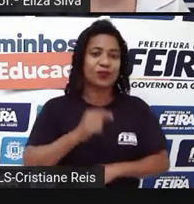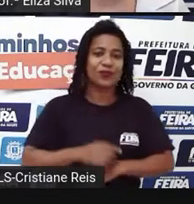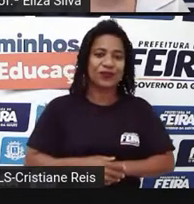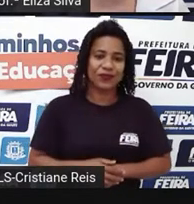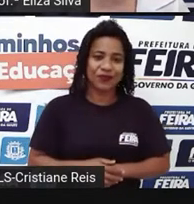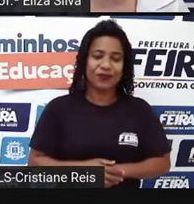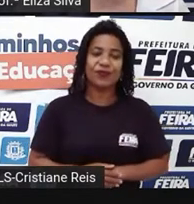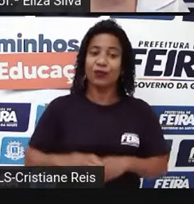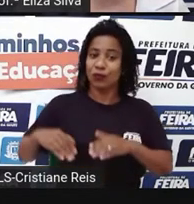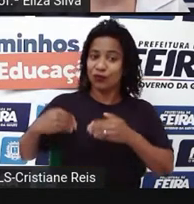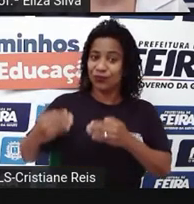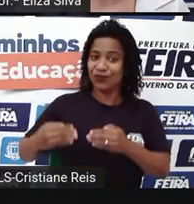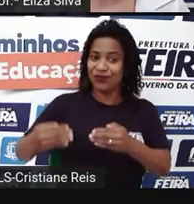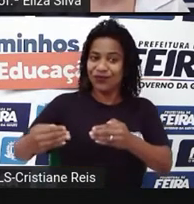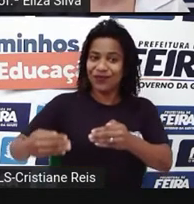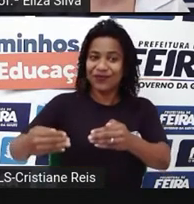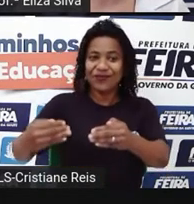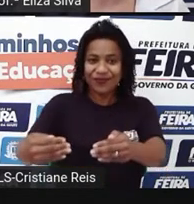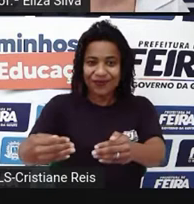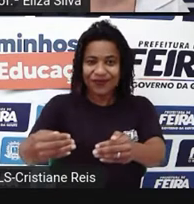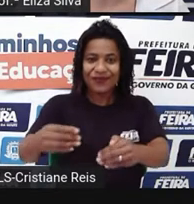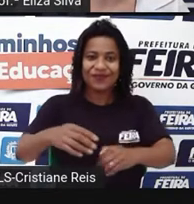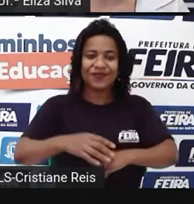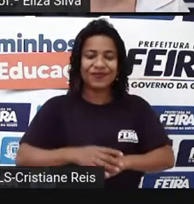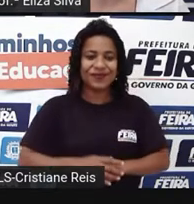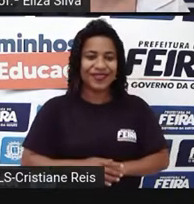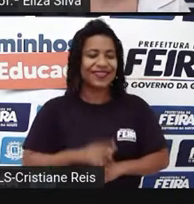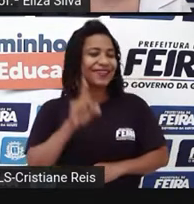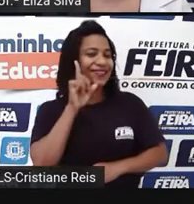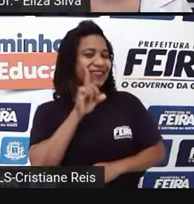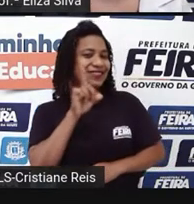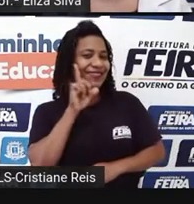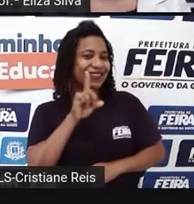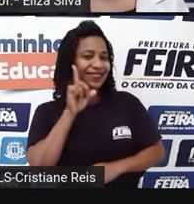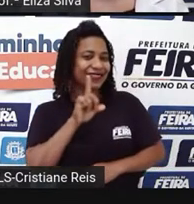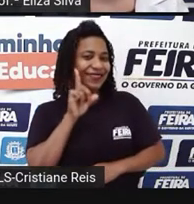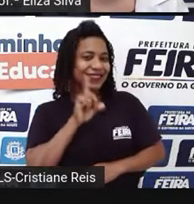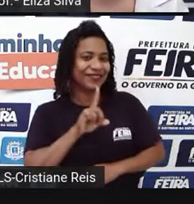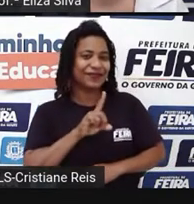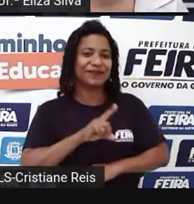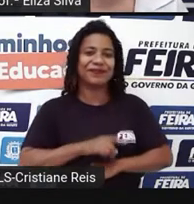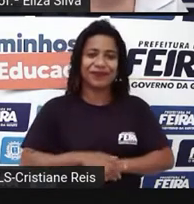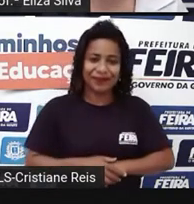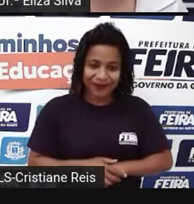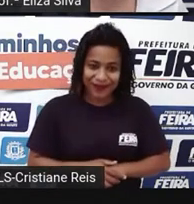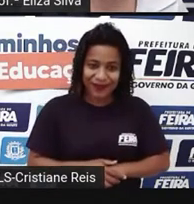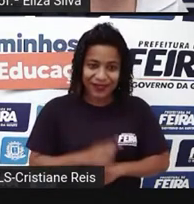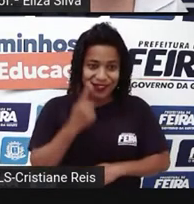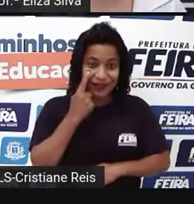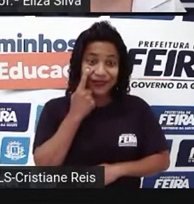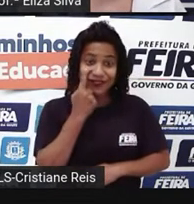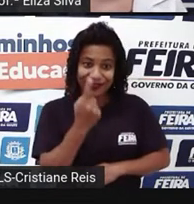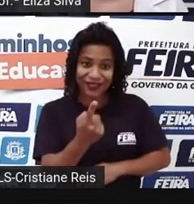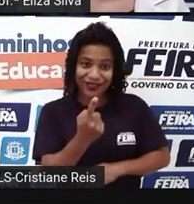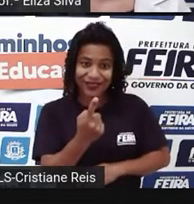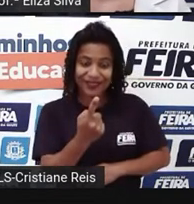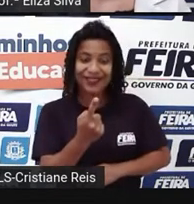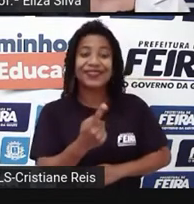Kingdom, Reino Unido, United States of America, Estados Unidos da América. Ok,